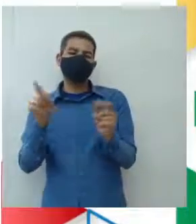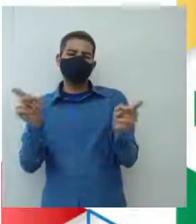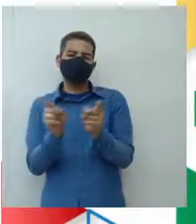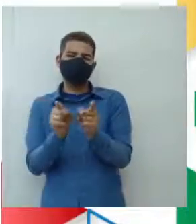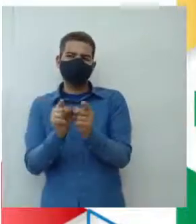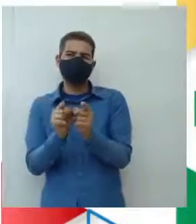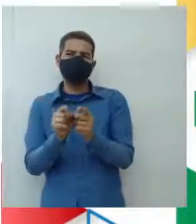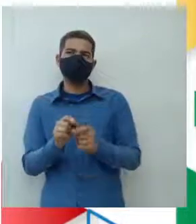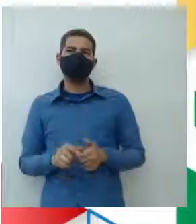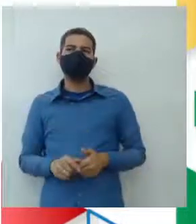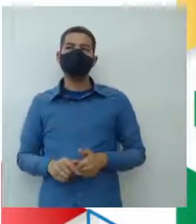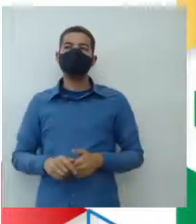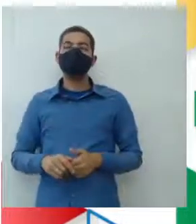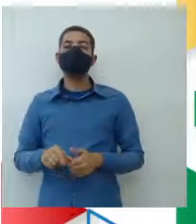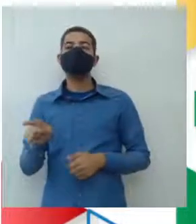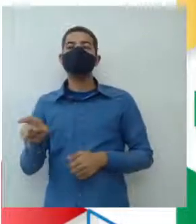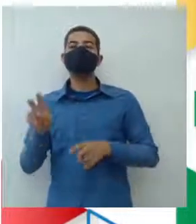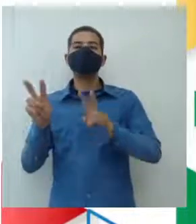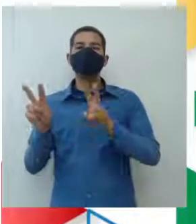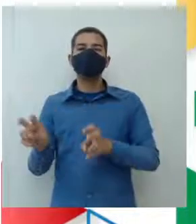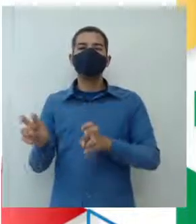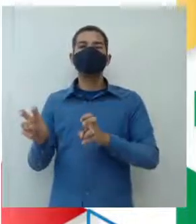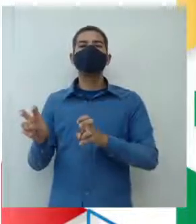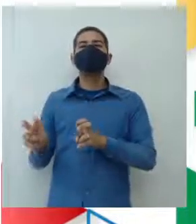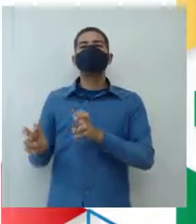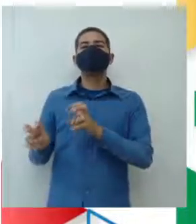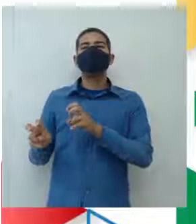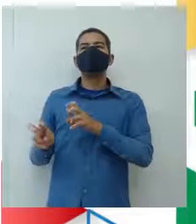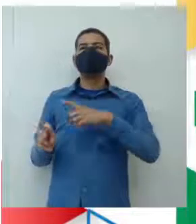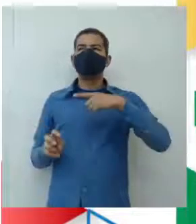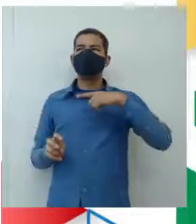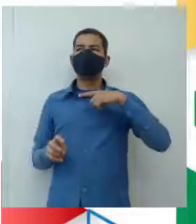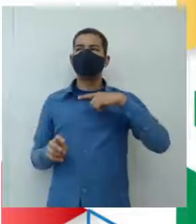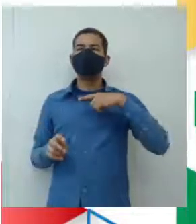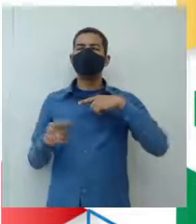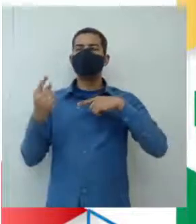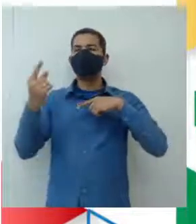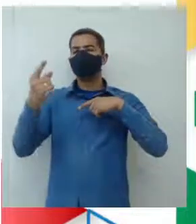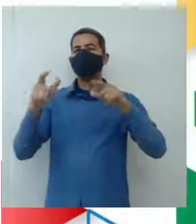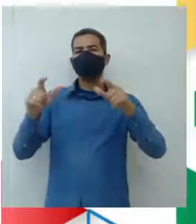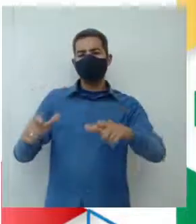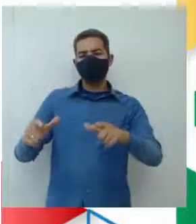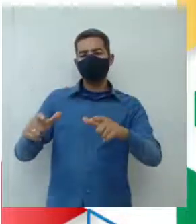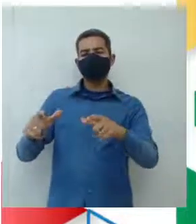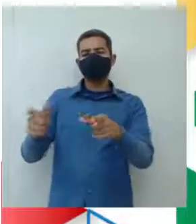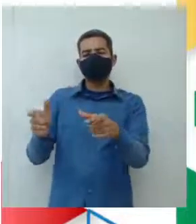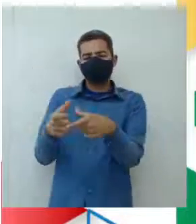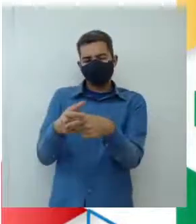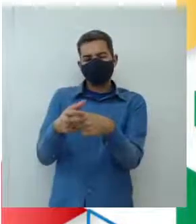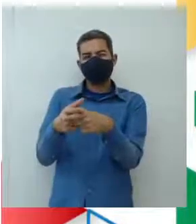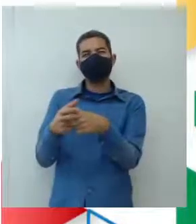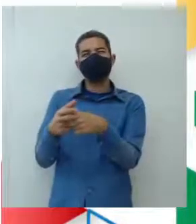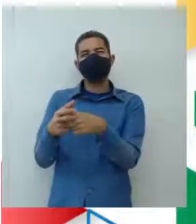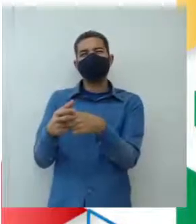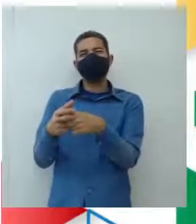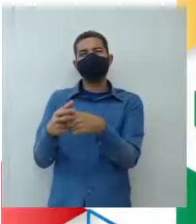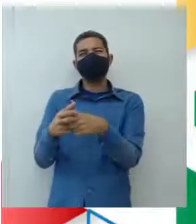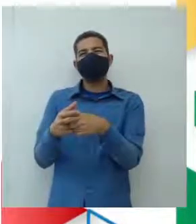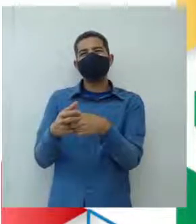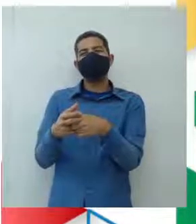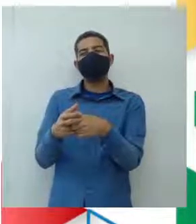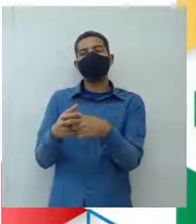dentro dessa questão, a gente vai encontrar um espaço muito pequeno, tá? Então, a gente sabe que a